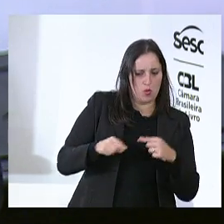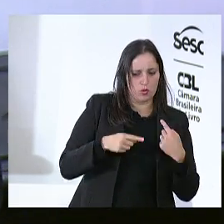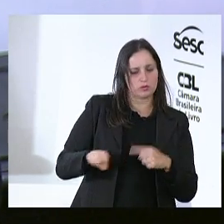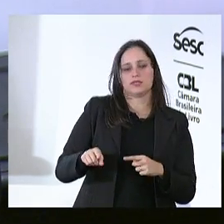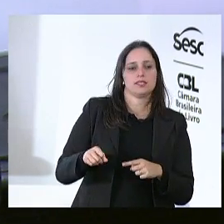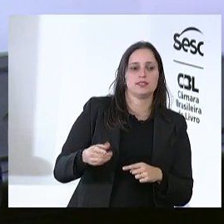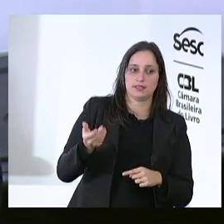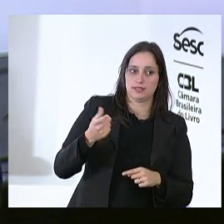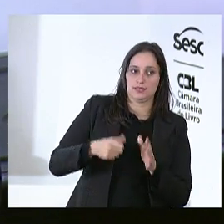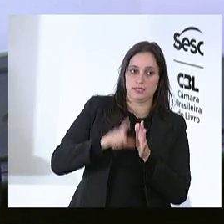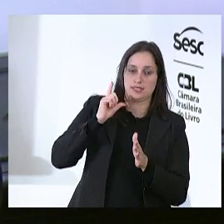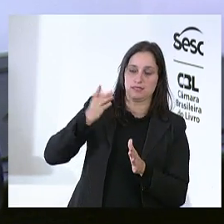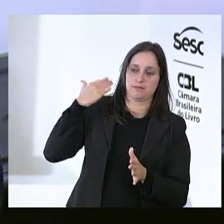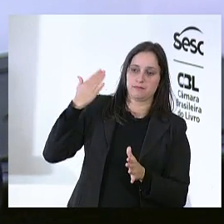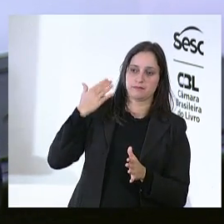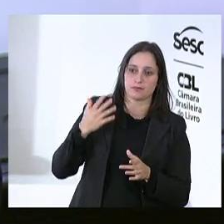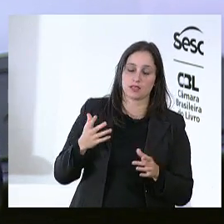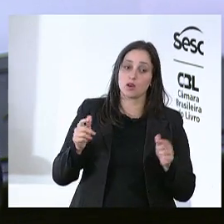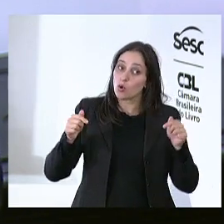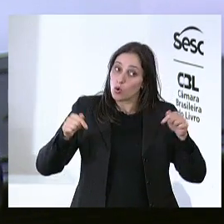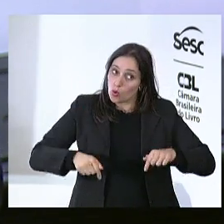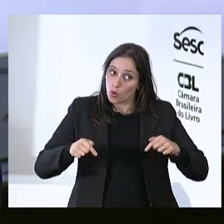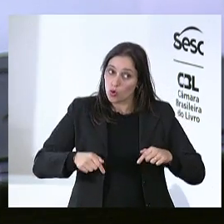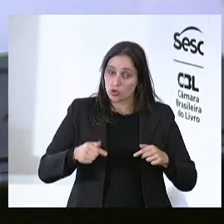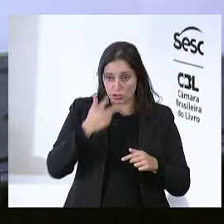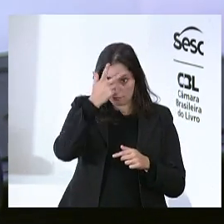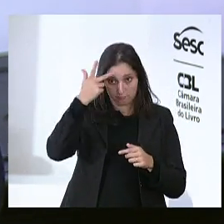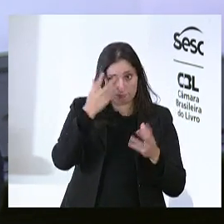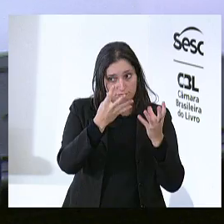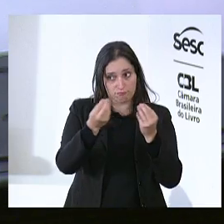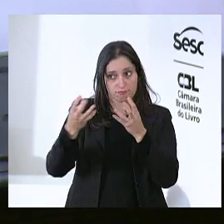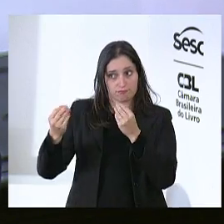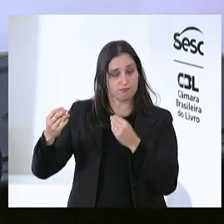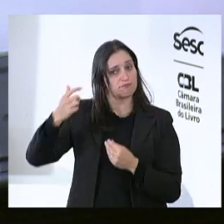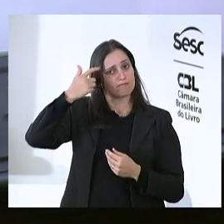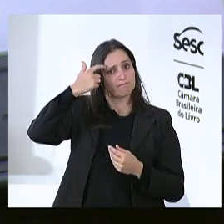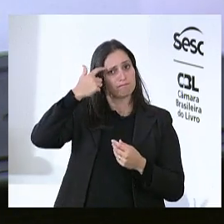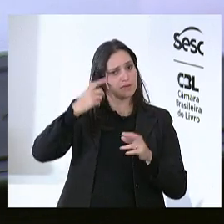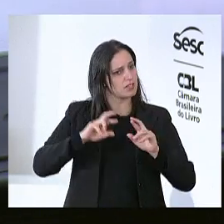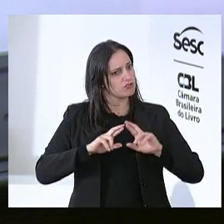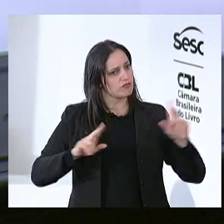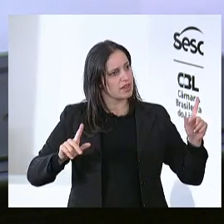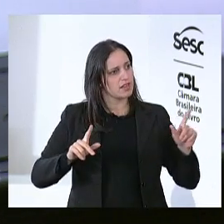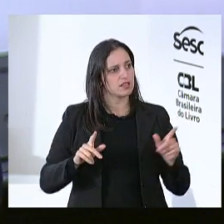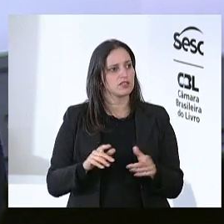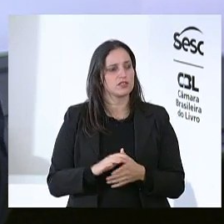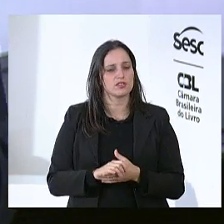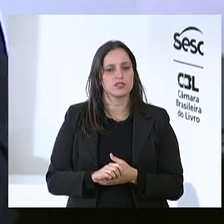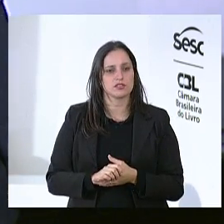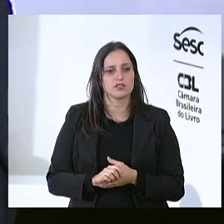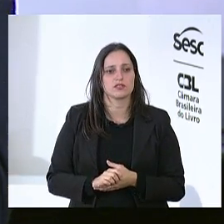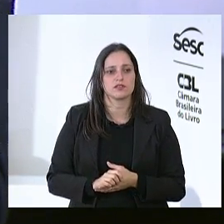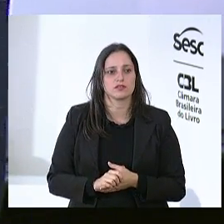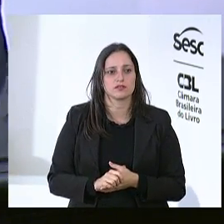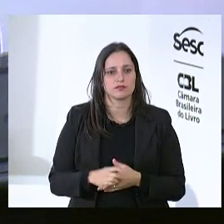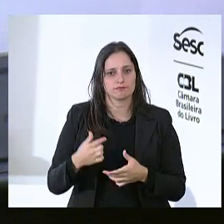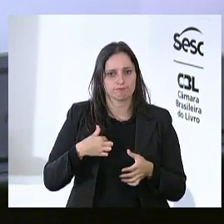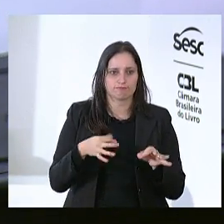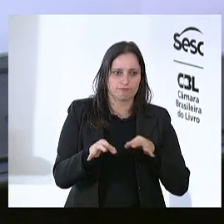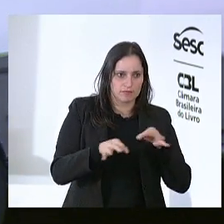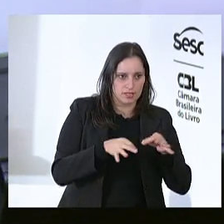Né. Hoje, as pessoas dizem não. É isso que ditadura. E aí, eu acho que nesse processo